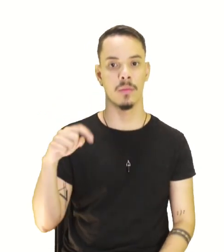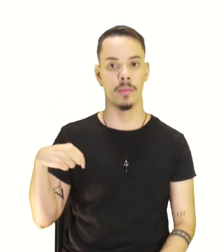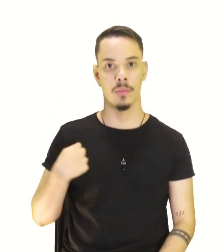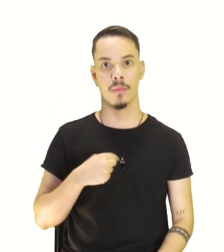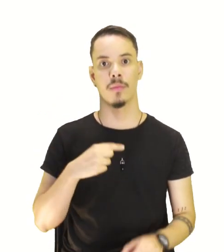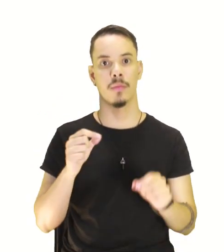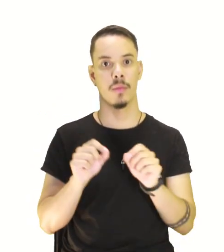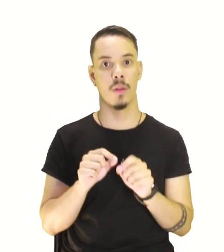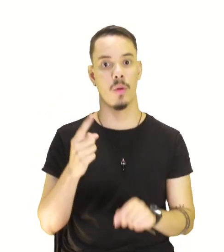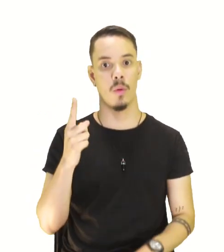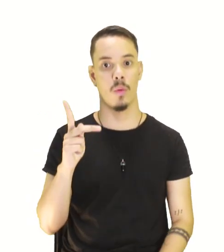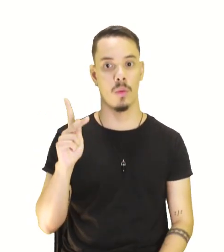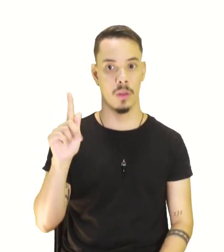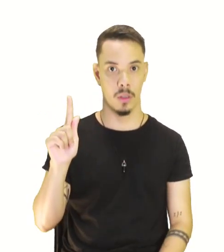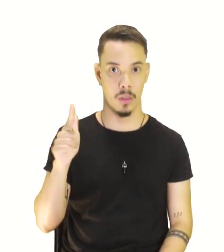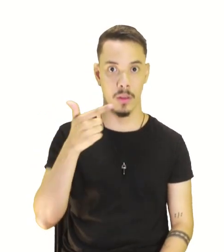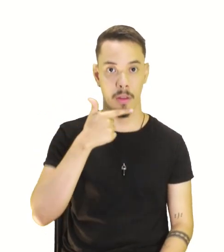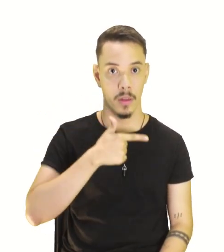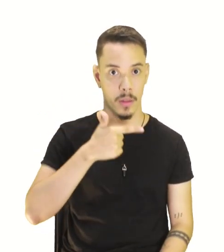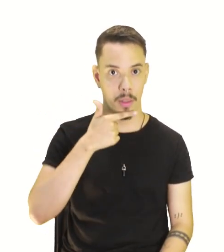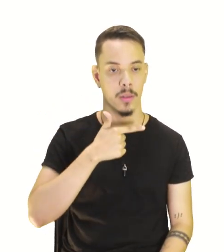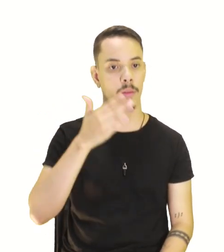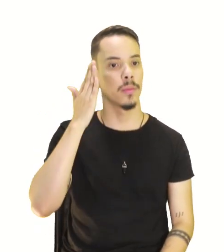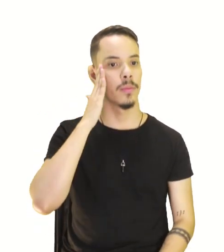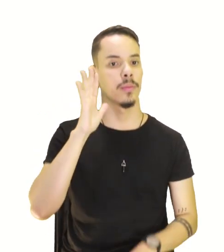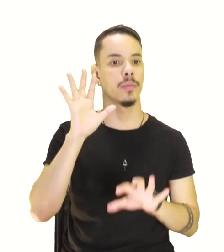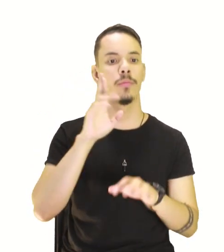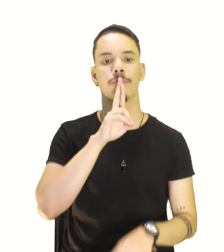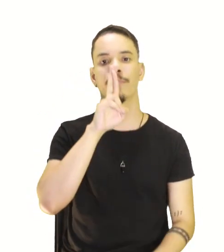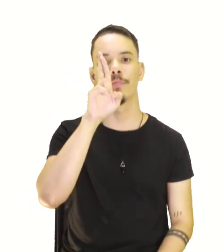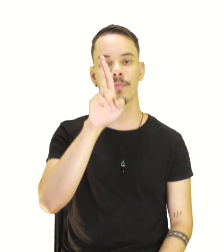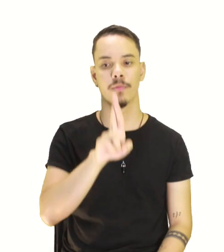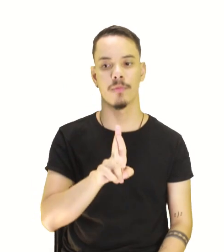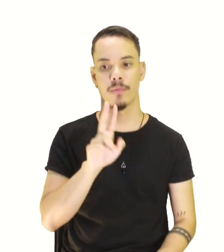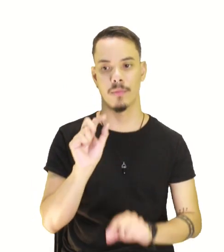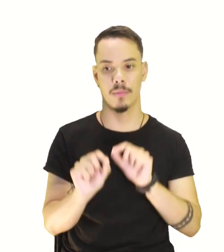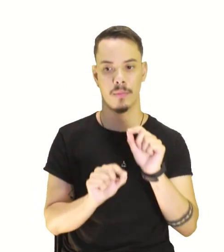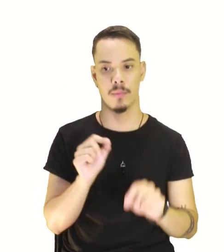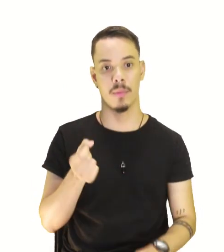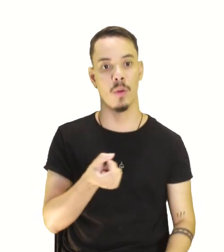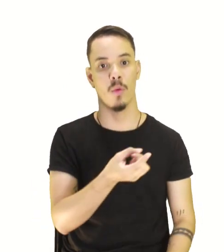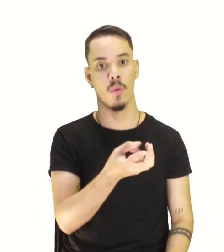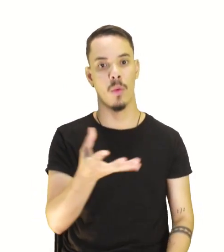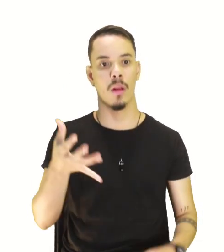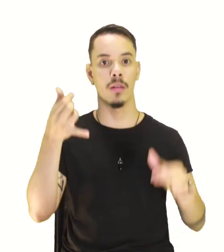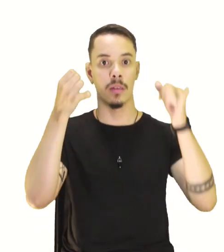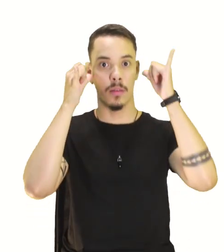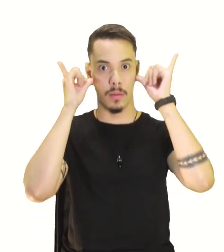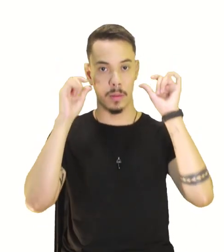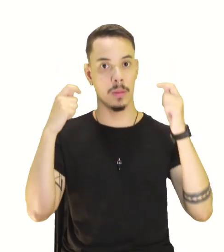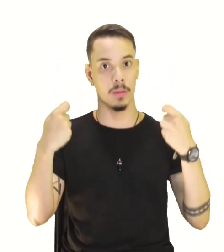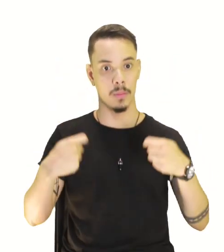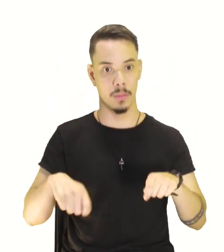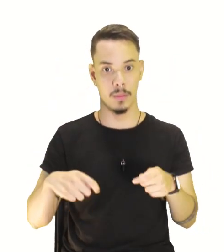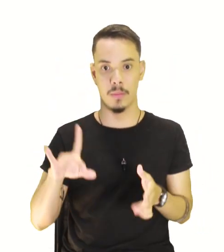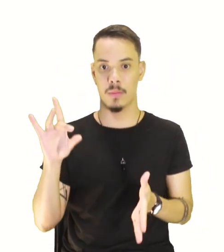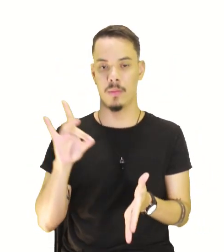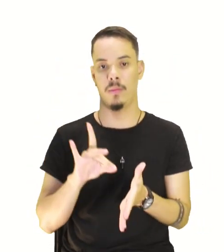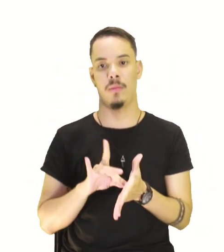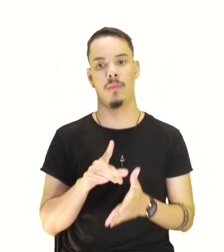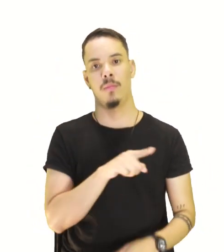quilo de queijo. Sabendo disto, responda quantas vacas são necessárias